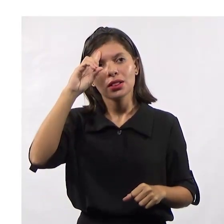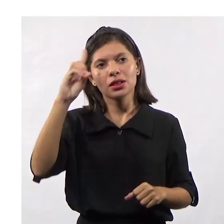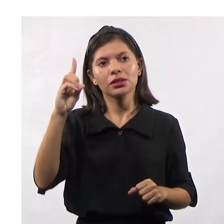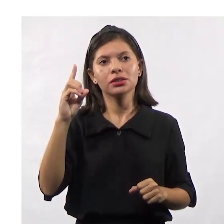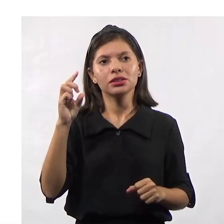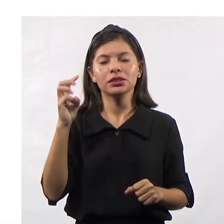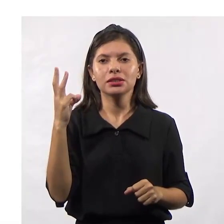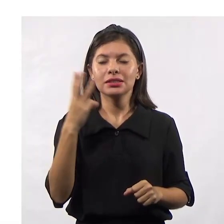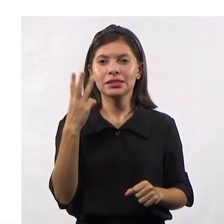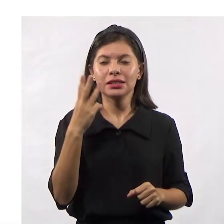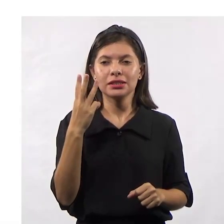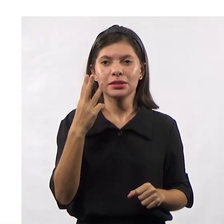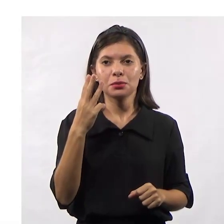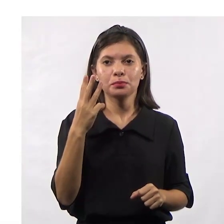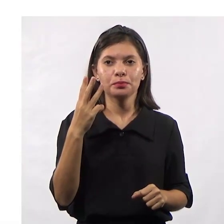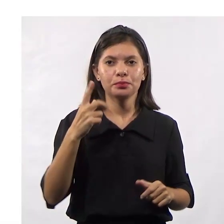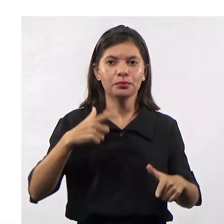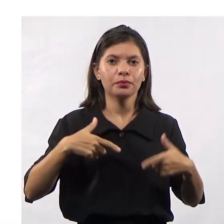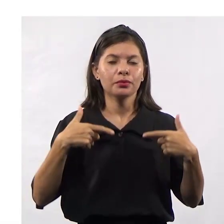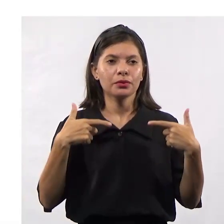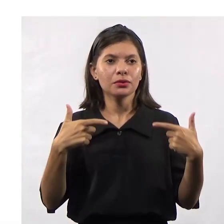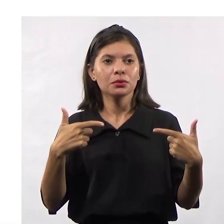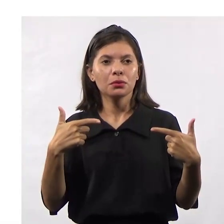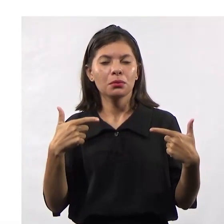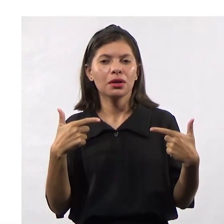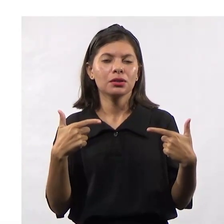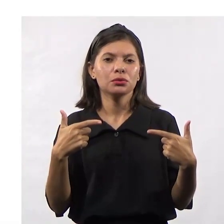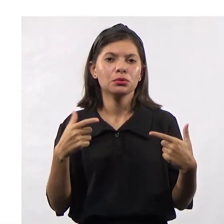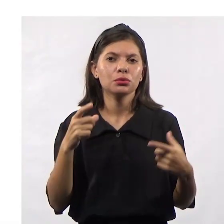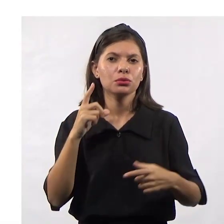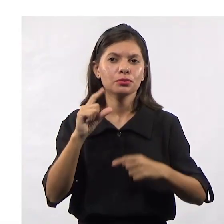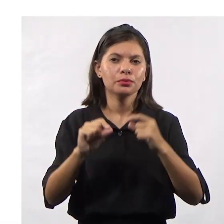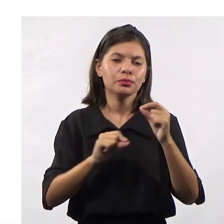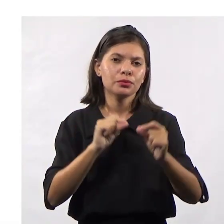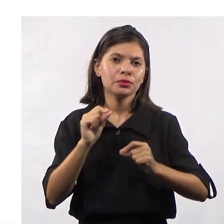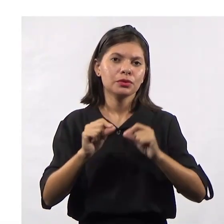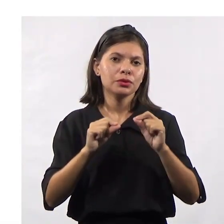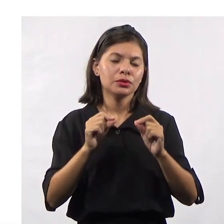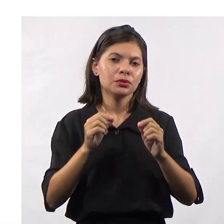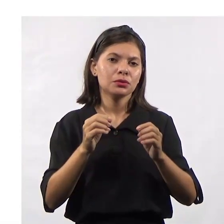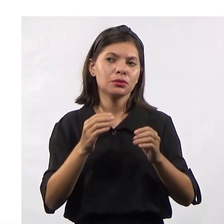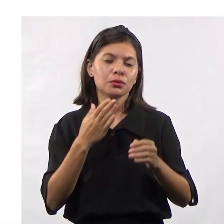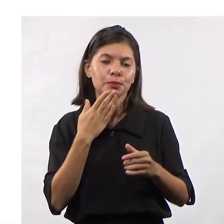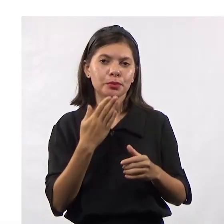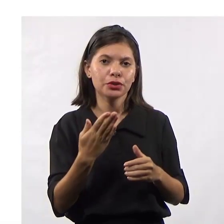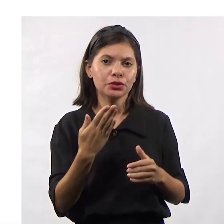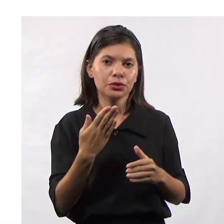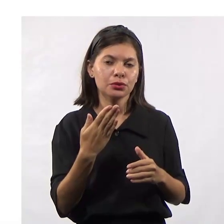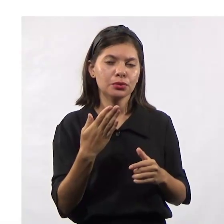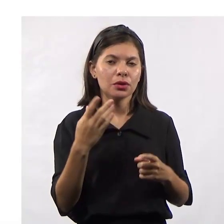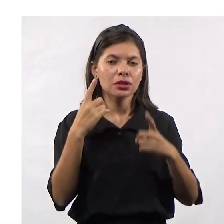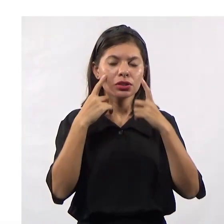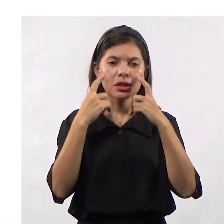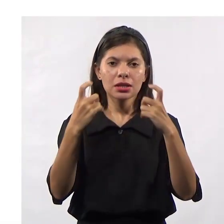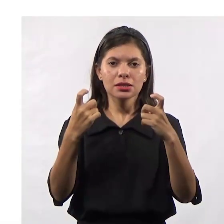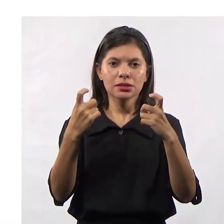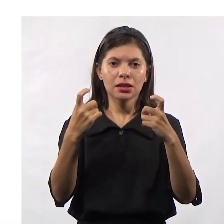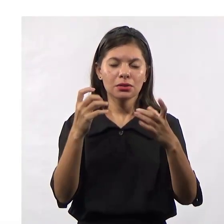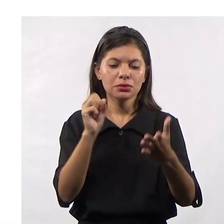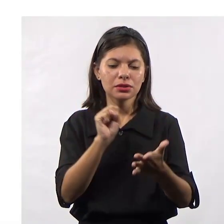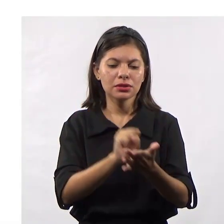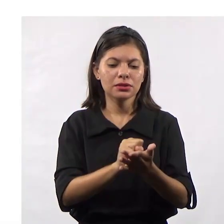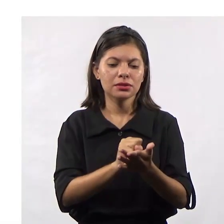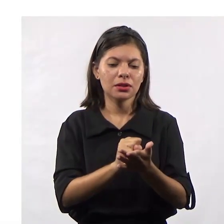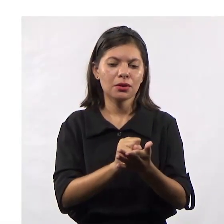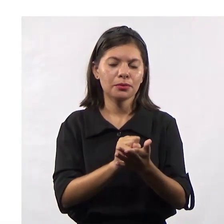dias úteis, tá? Do ato que defira ou indefira o pedido de pré-qualificação de interessado ou